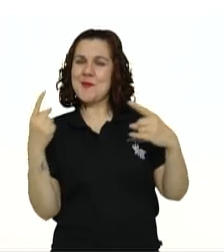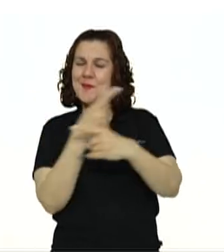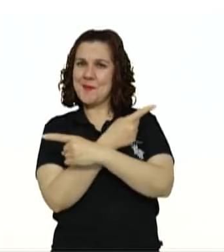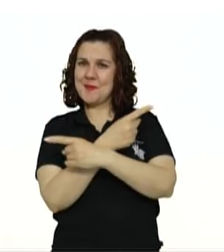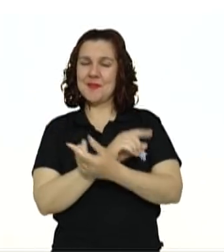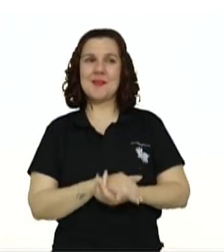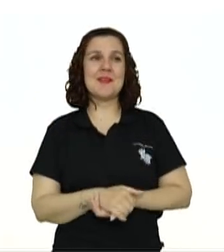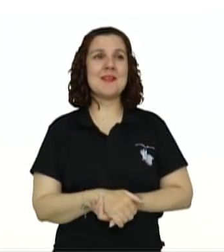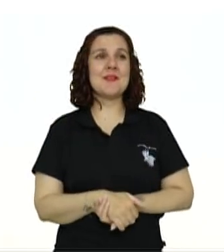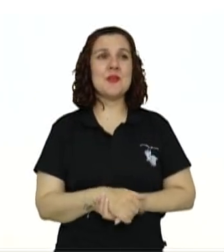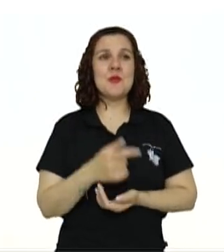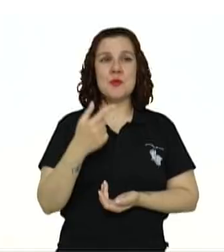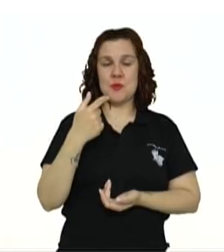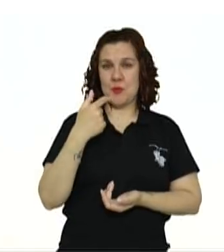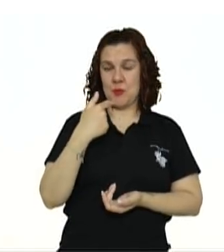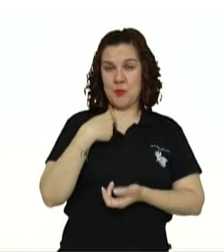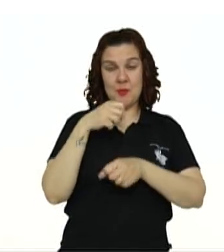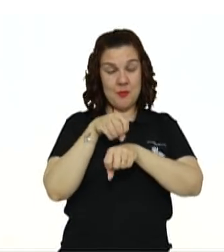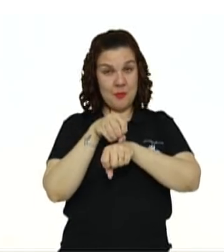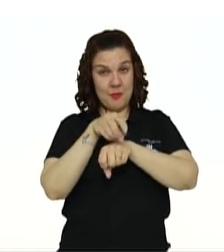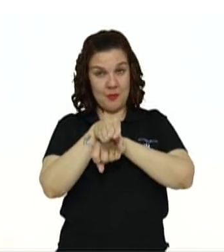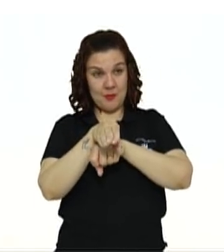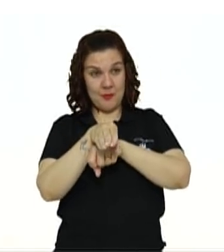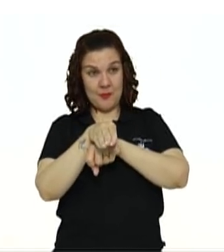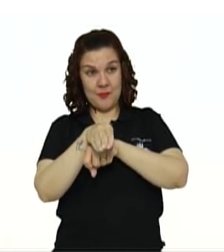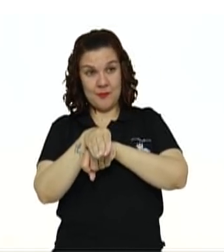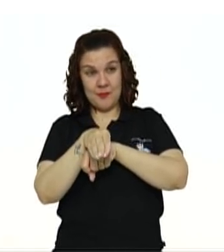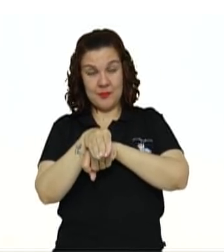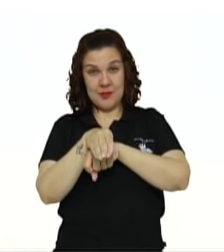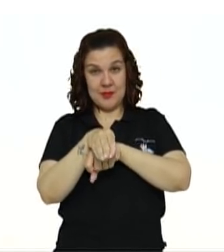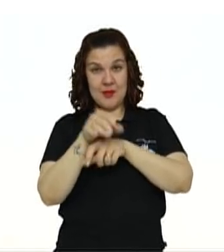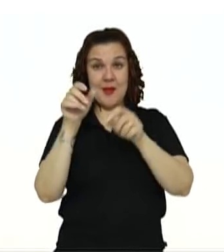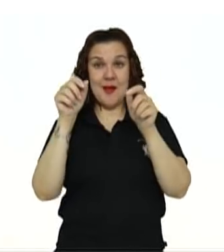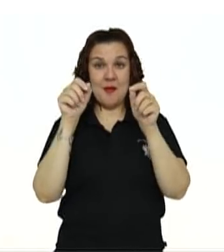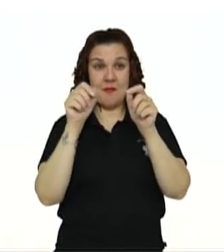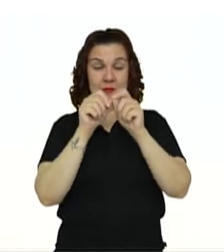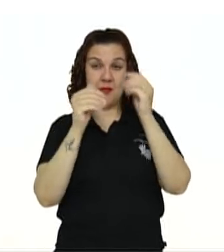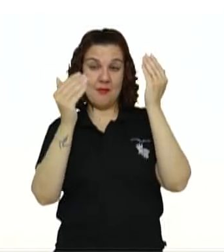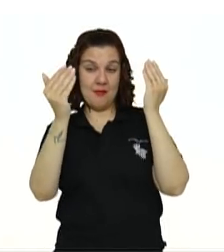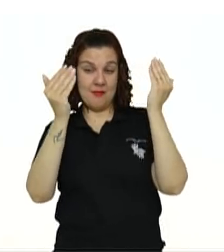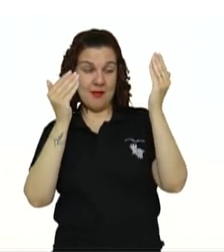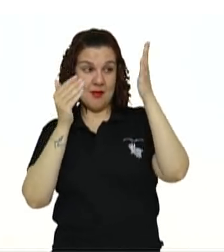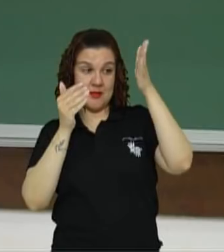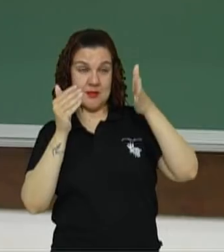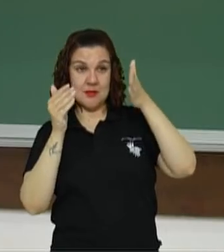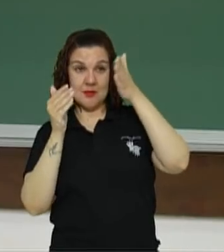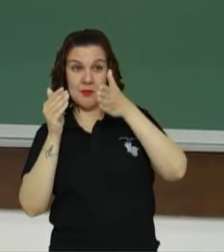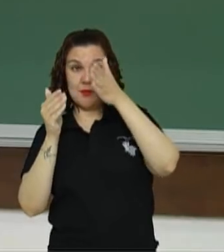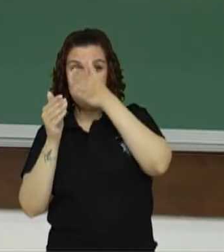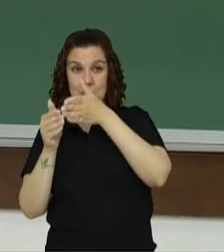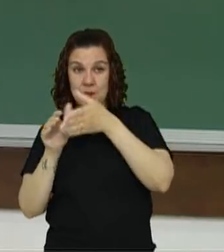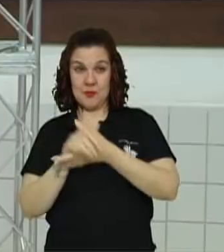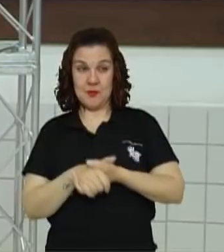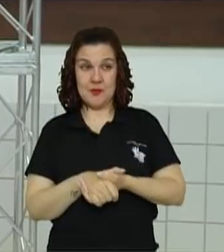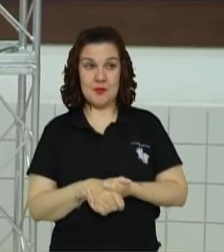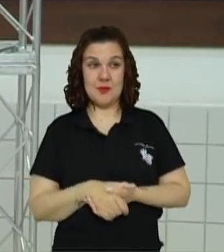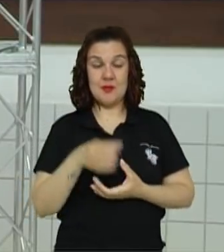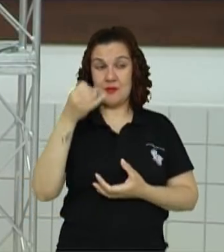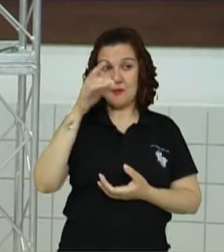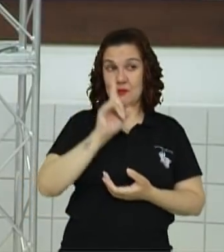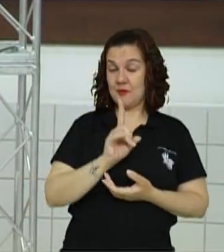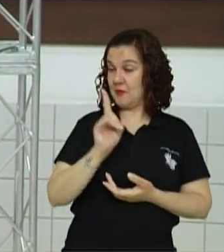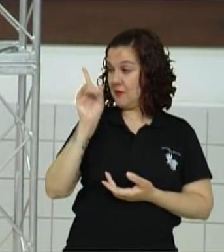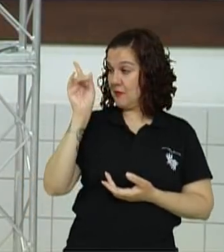diferente, O que eu recomendo para você? Realize essa proporção de acordo com o que eu tenho aqui no